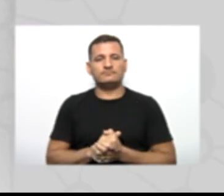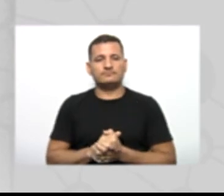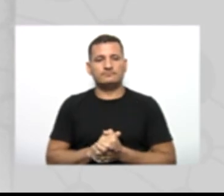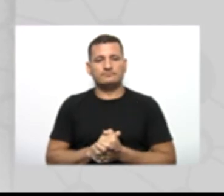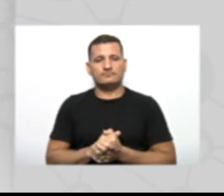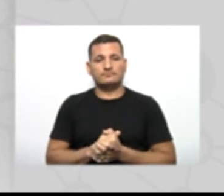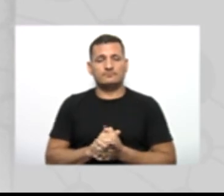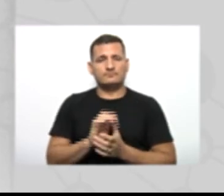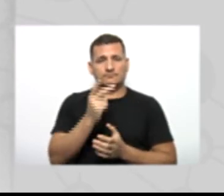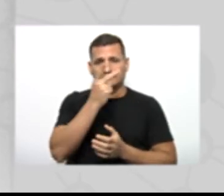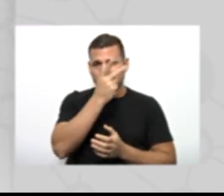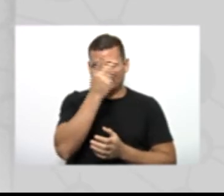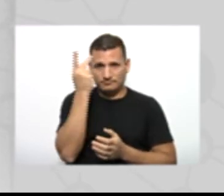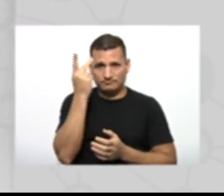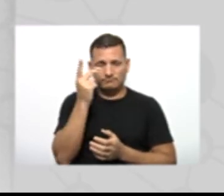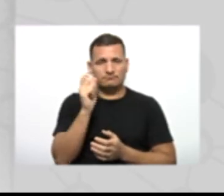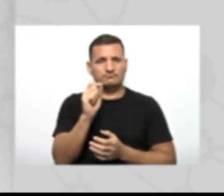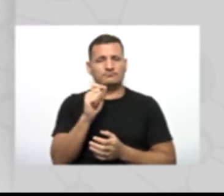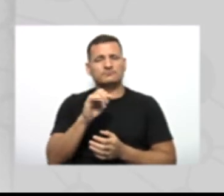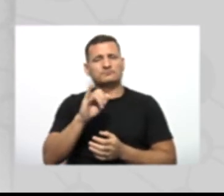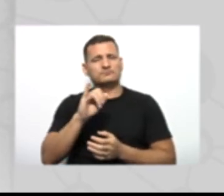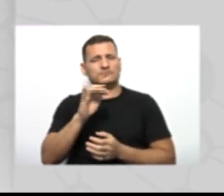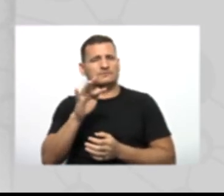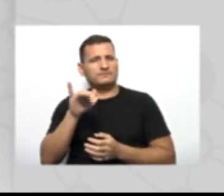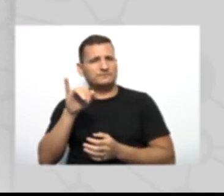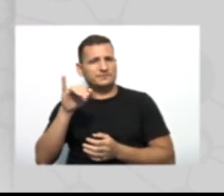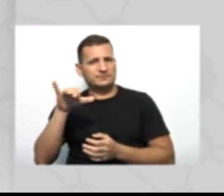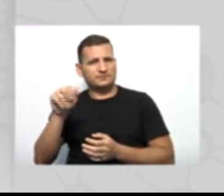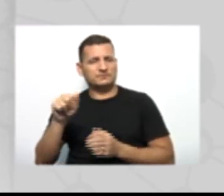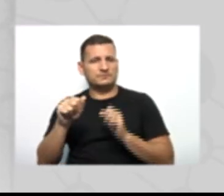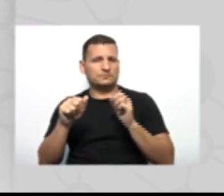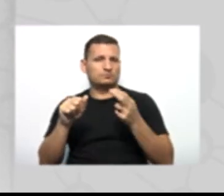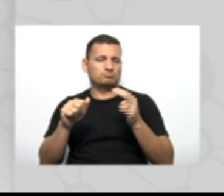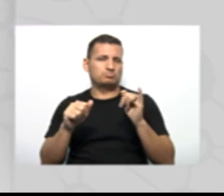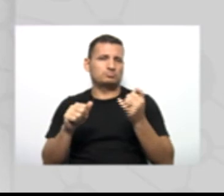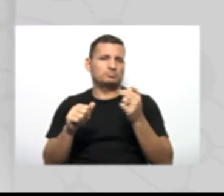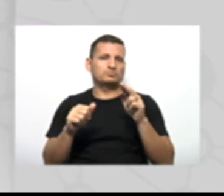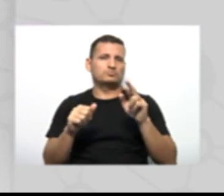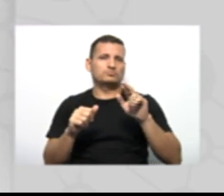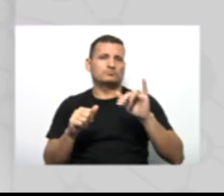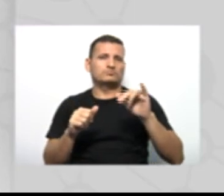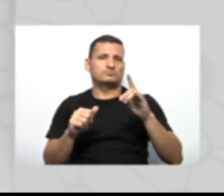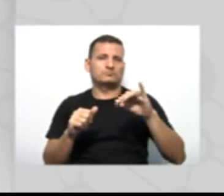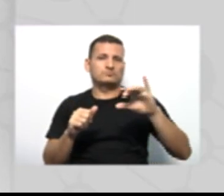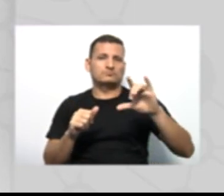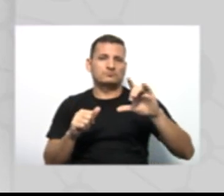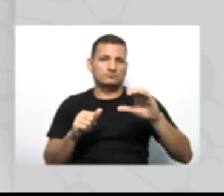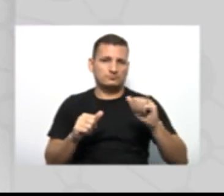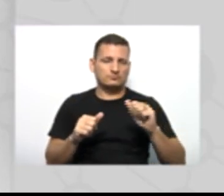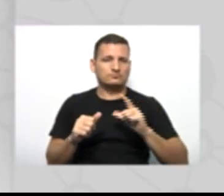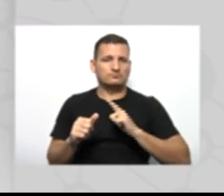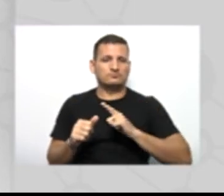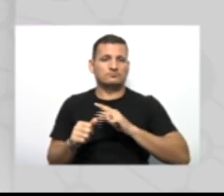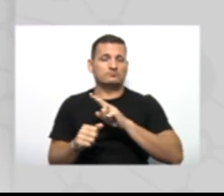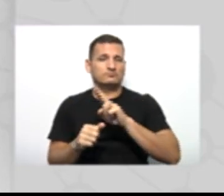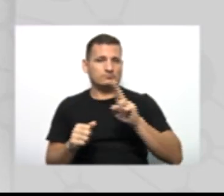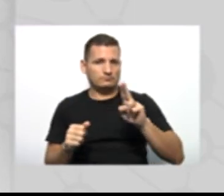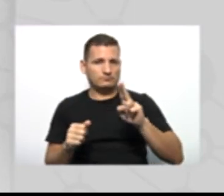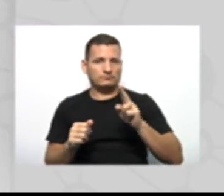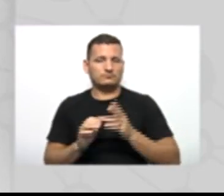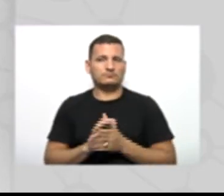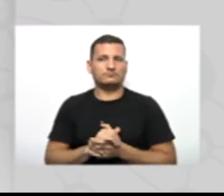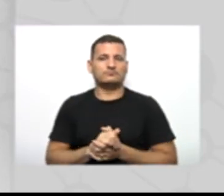que toda pessoa, seja física ou jurídica, possui um nome, correto? Toda pessoa física ou jurídica possui um